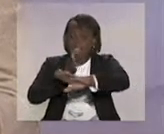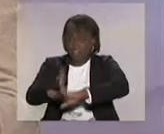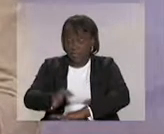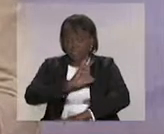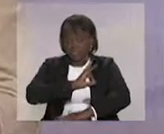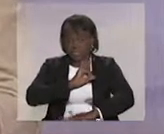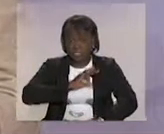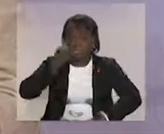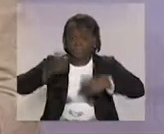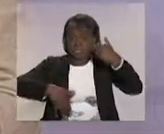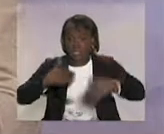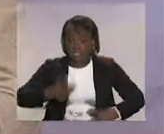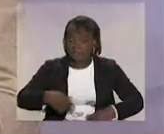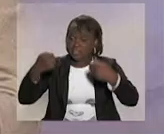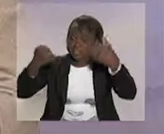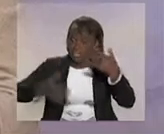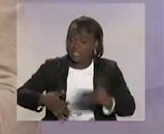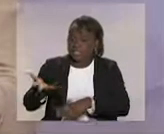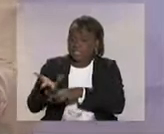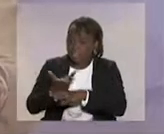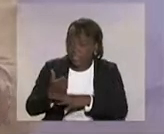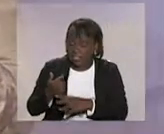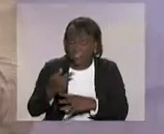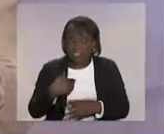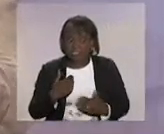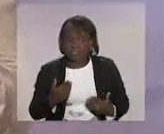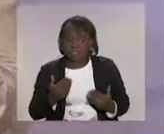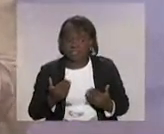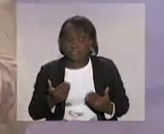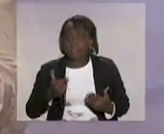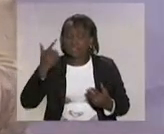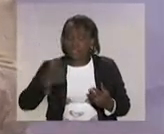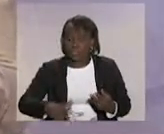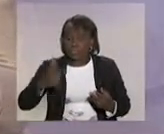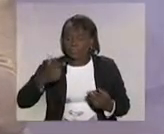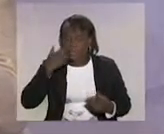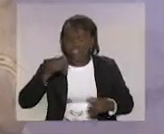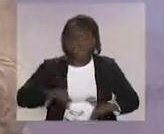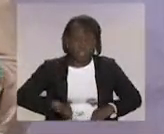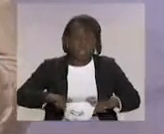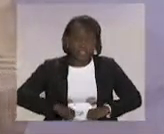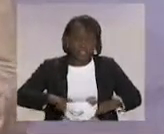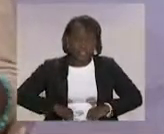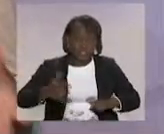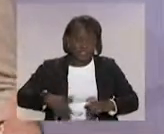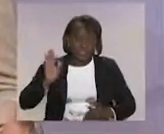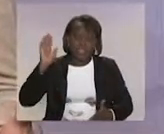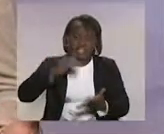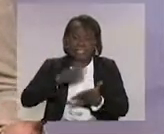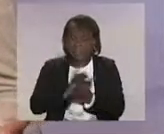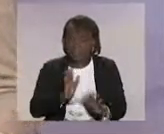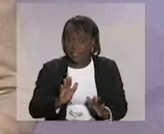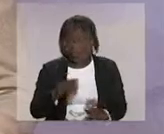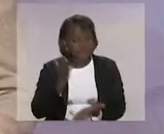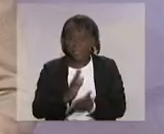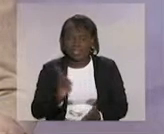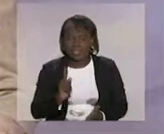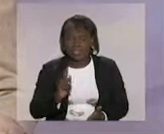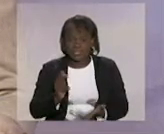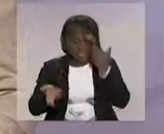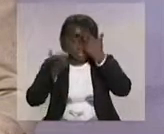policial e tem que também convencer, e todo um processo de revitimização até que isso cesse, e não cessa, né? Os